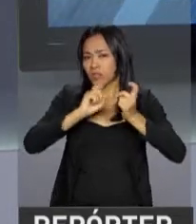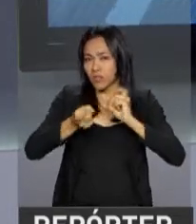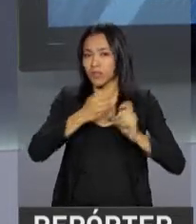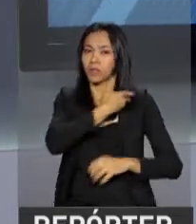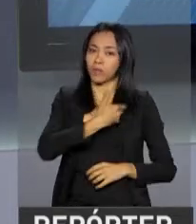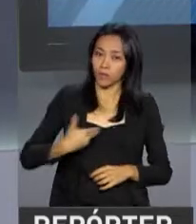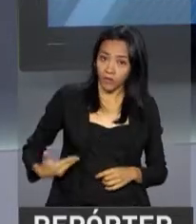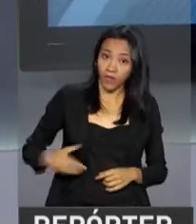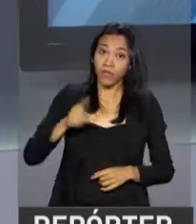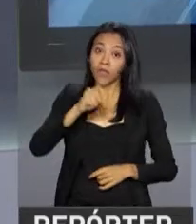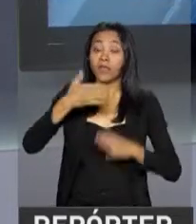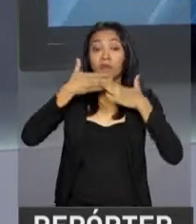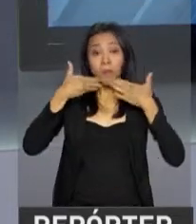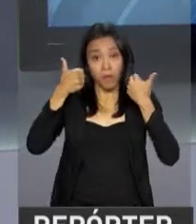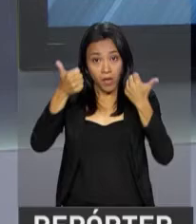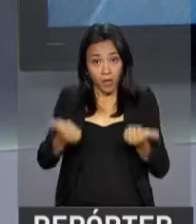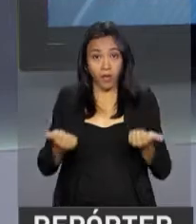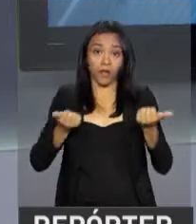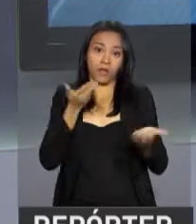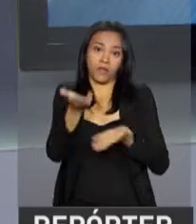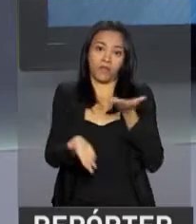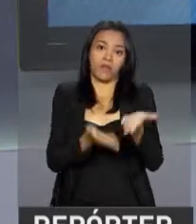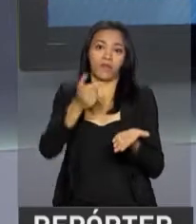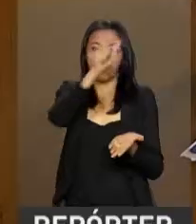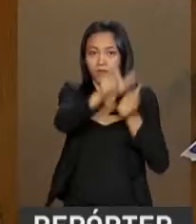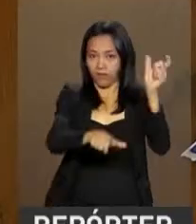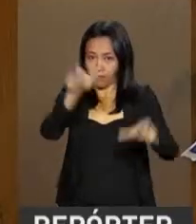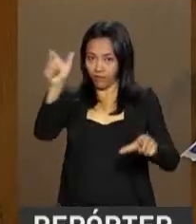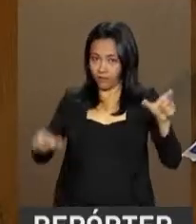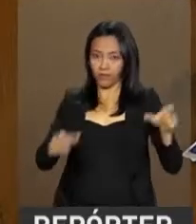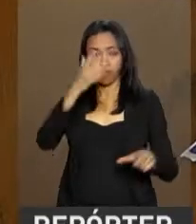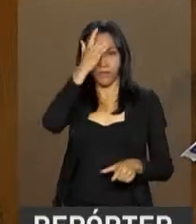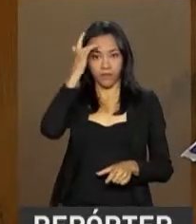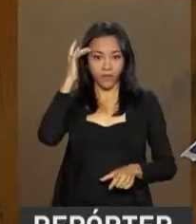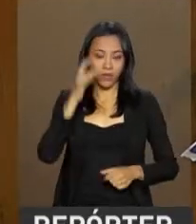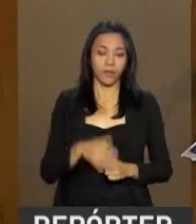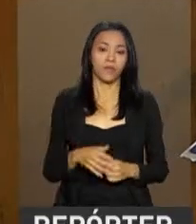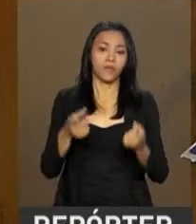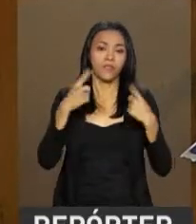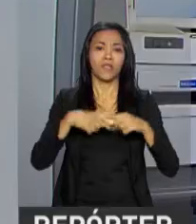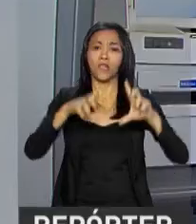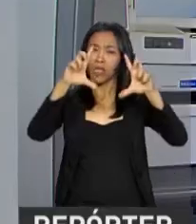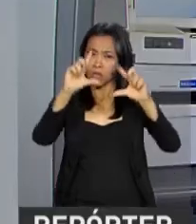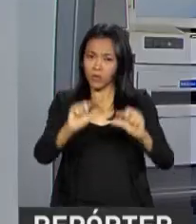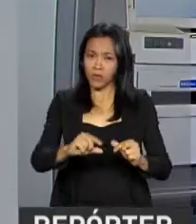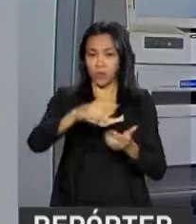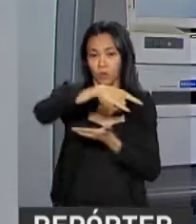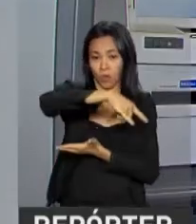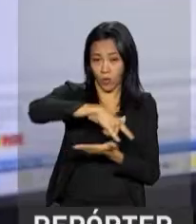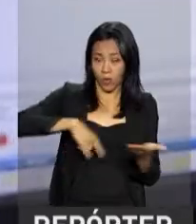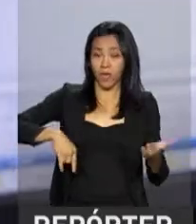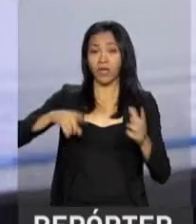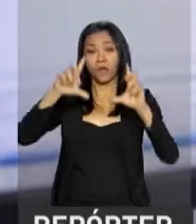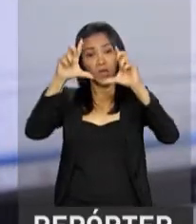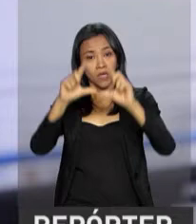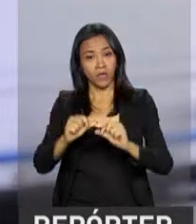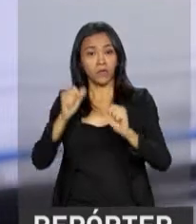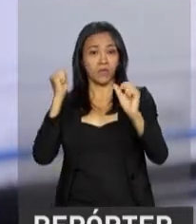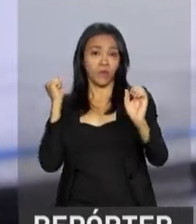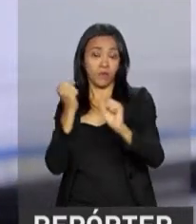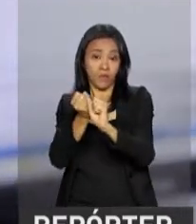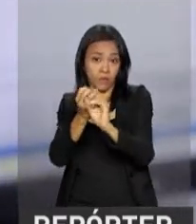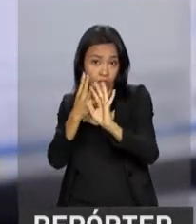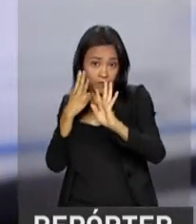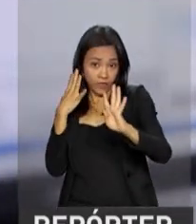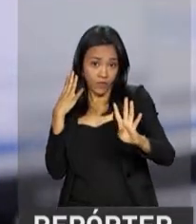melhorar a prestação de serviços para os cidadãos - documentos - filas e menos tempo